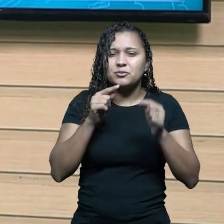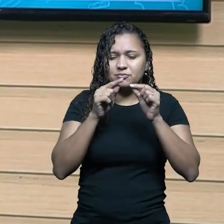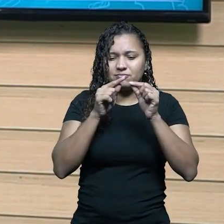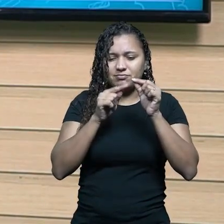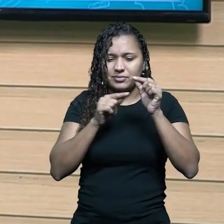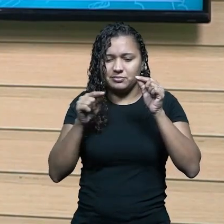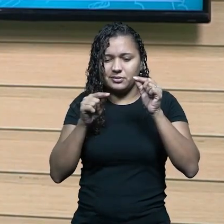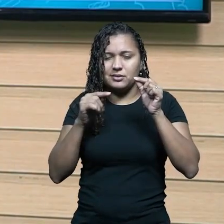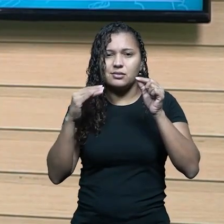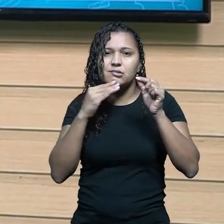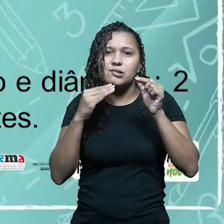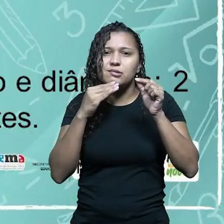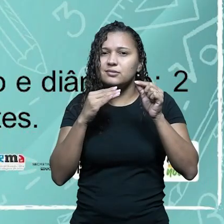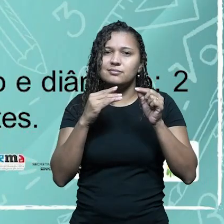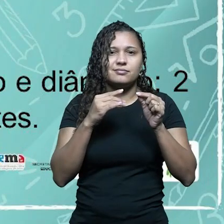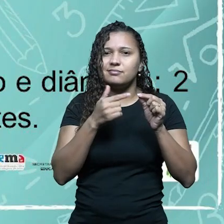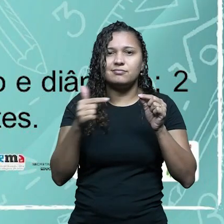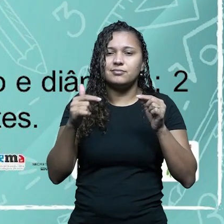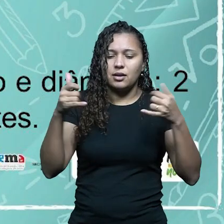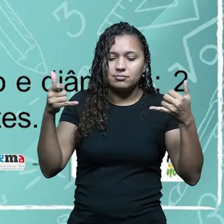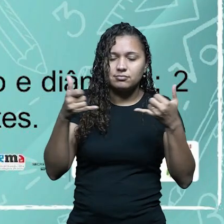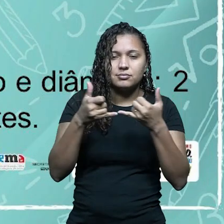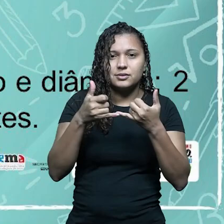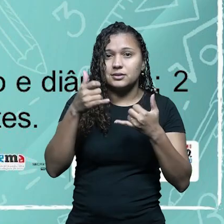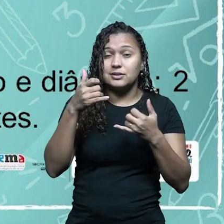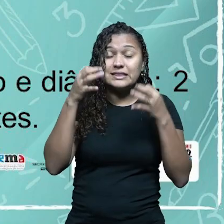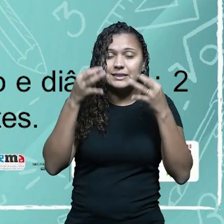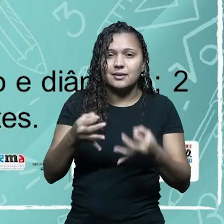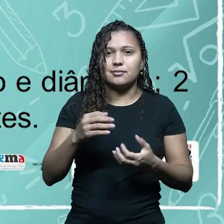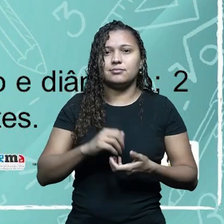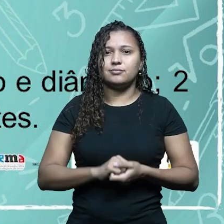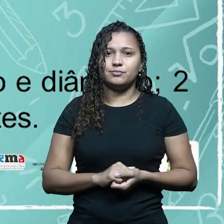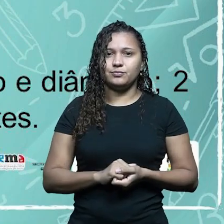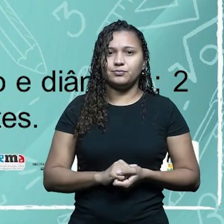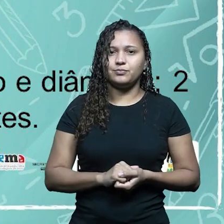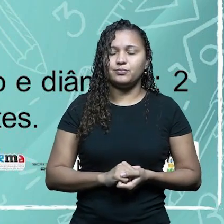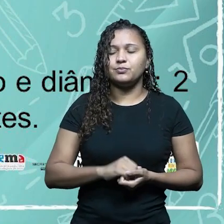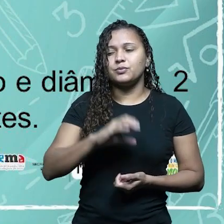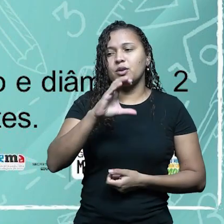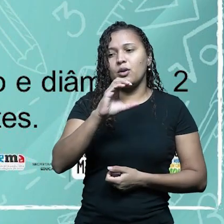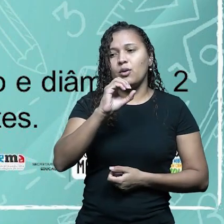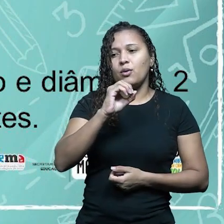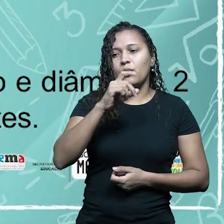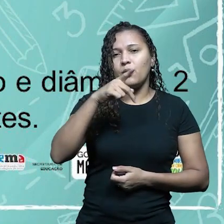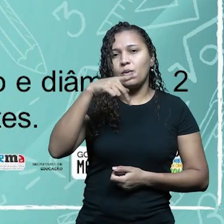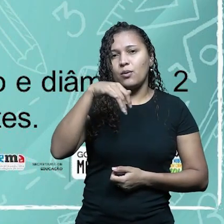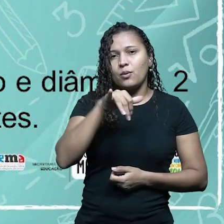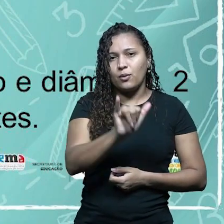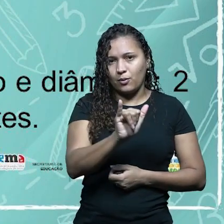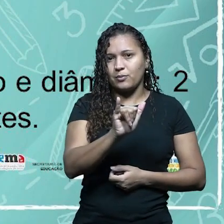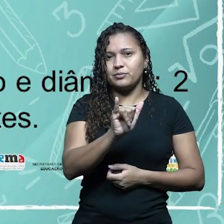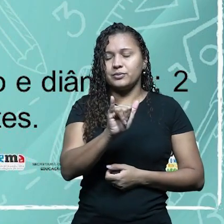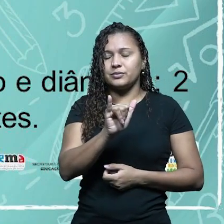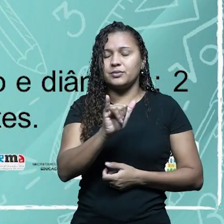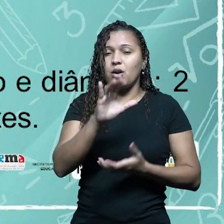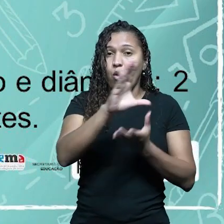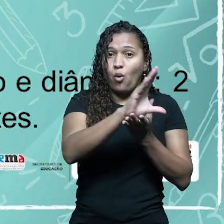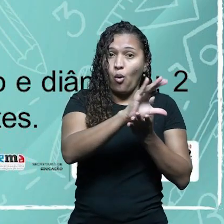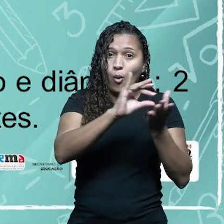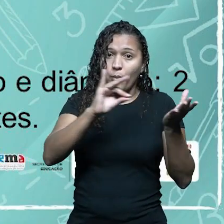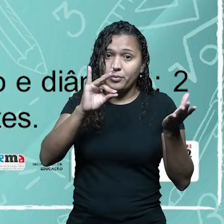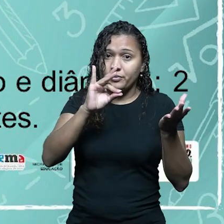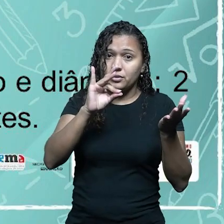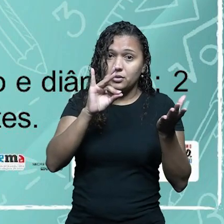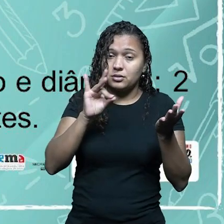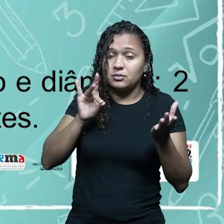ângulos, como nós já vimos aqui anteriormente. Copy. Copia uma entidade ou um grupo de entidades selecionadas